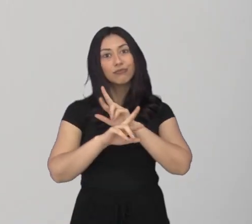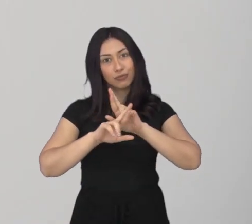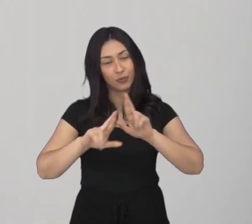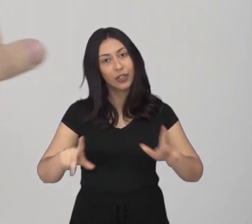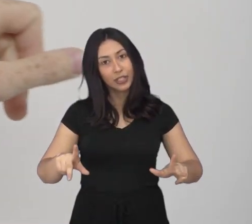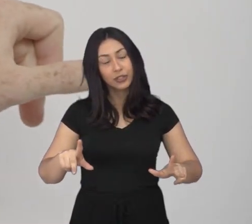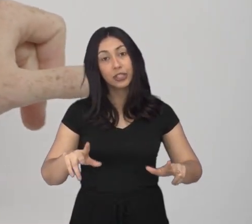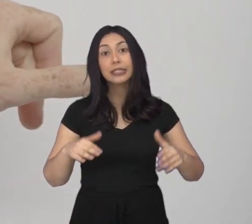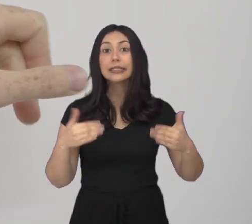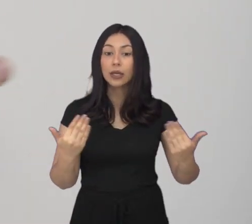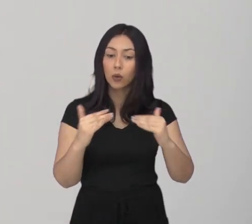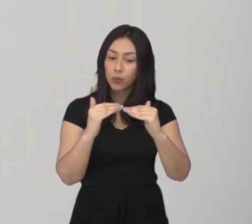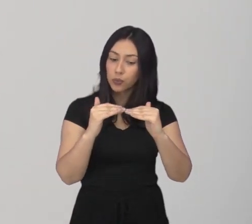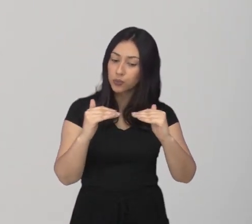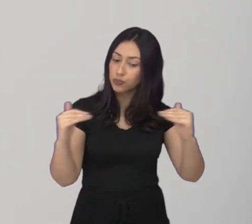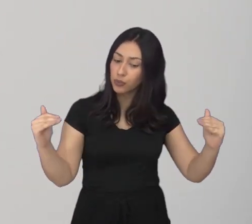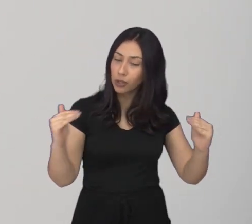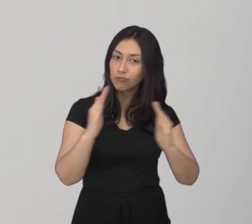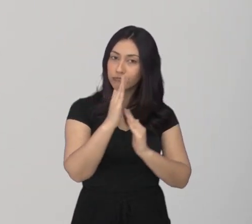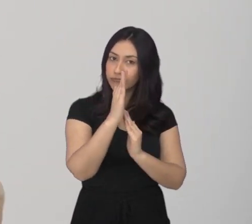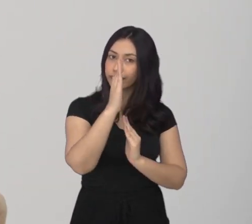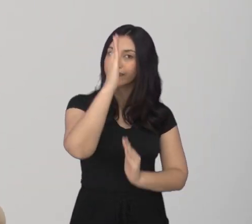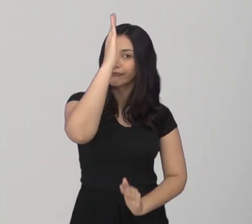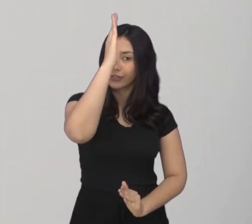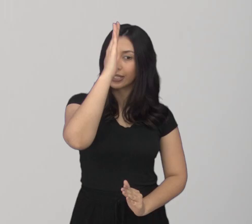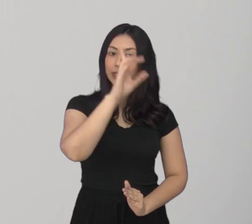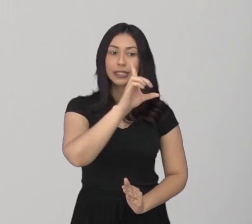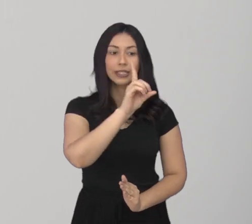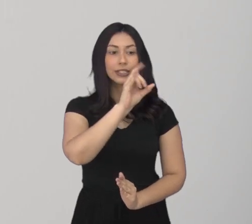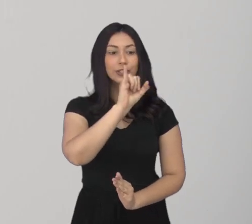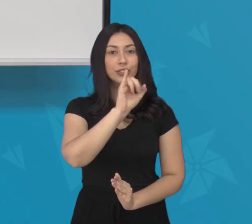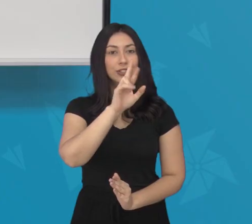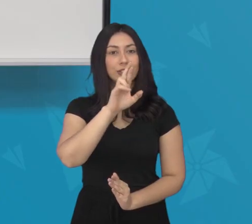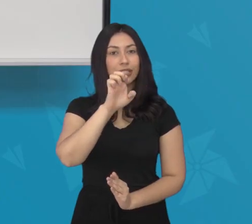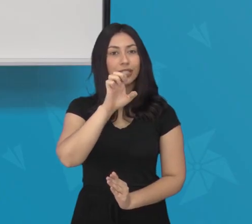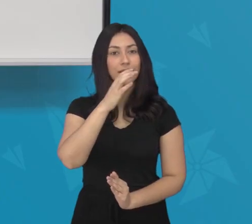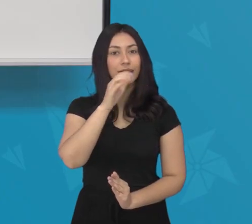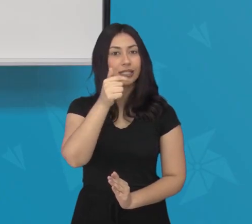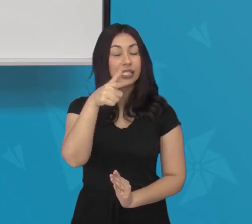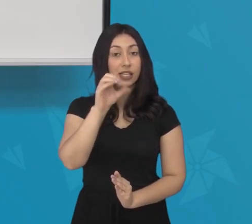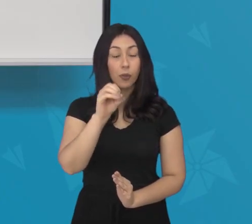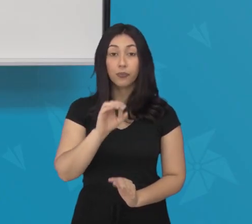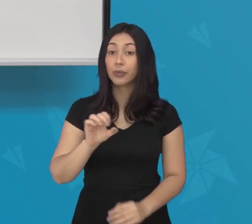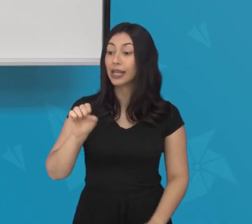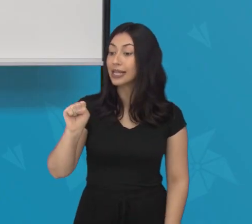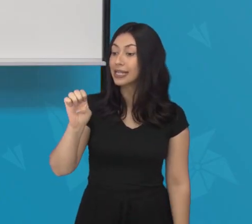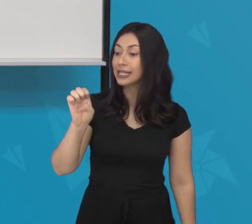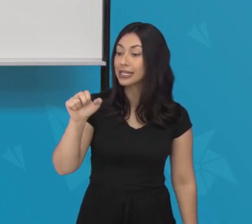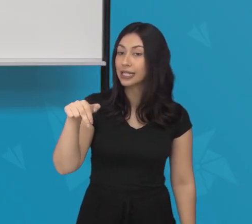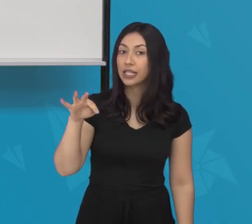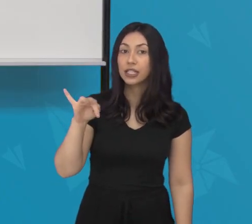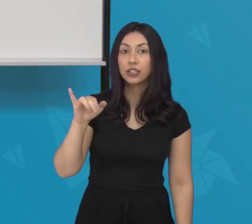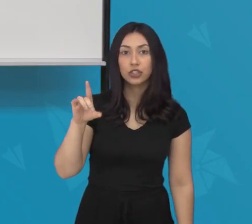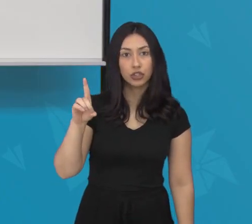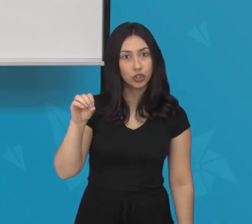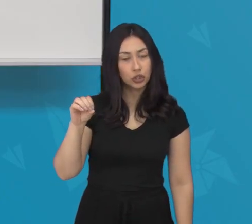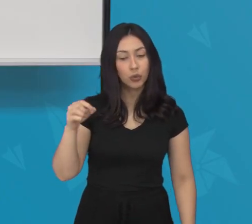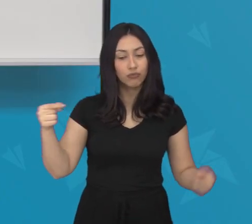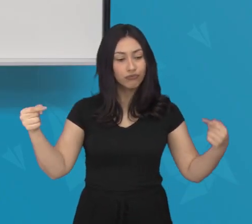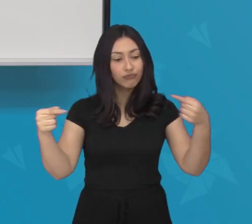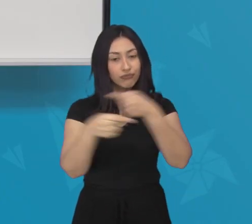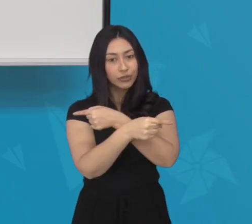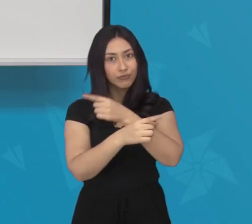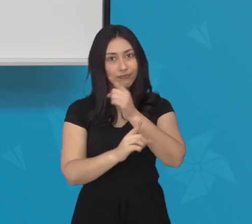Direção é o da reta, sentido é o da seta, tá bom? Eu tenho aqui alguns exemplos para vocês, para a